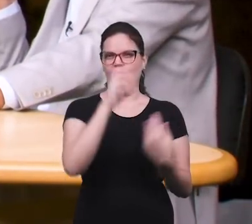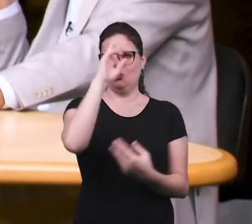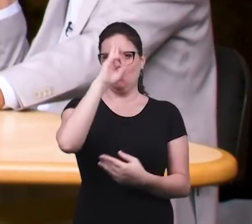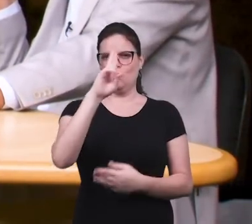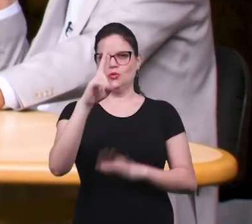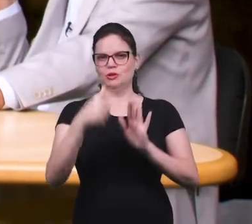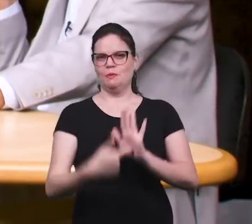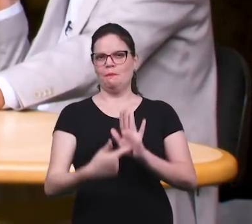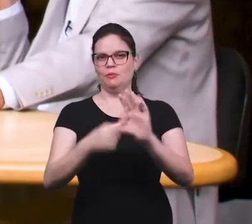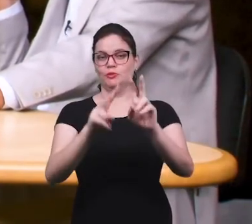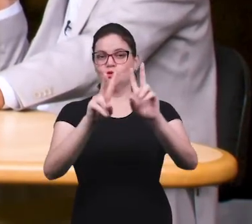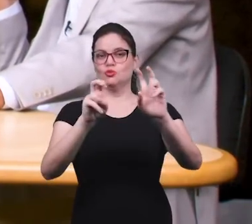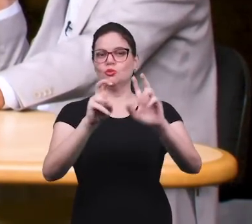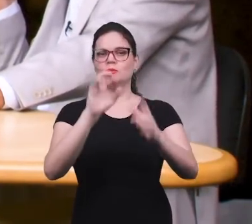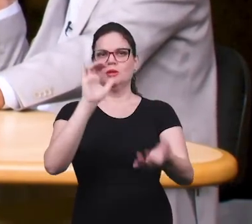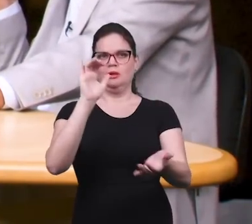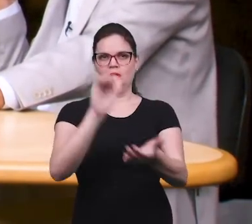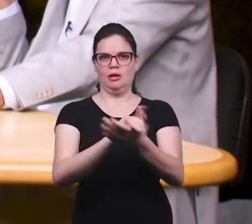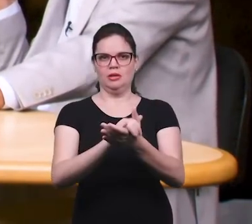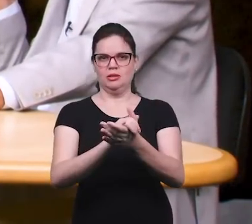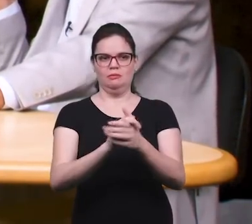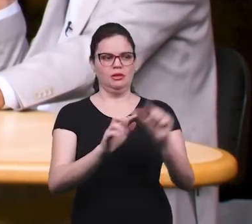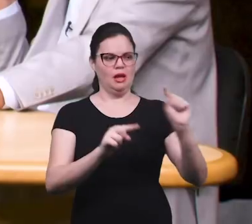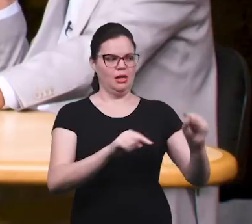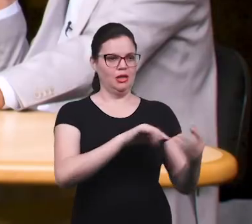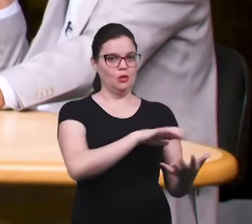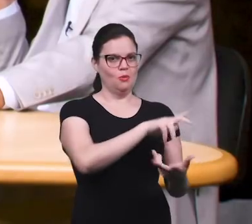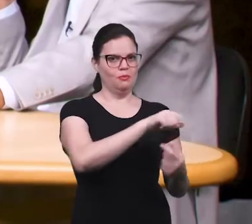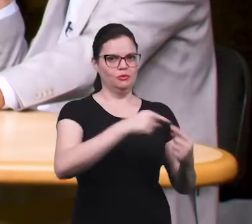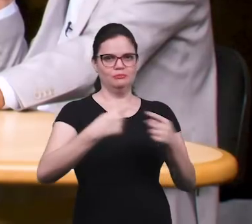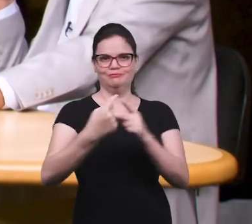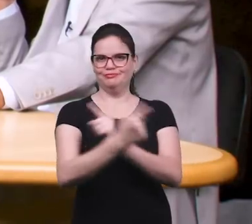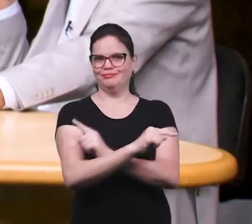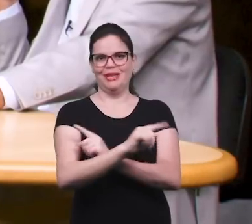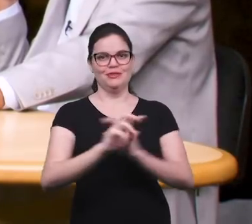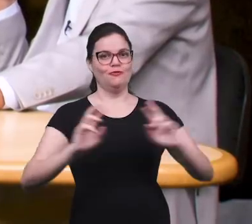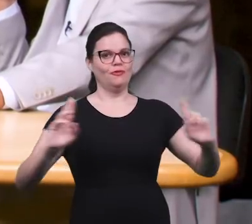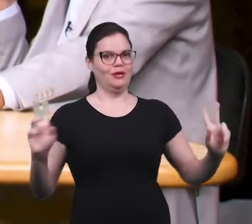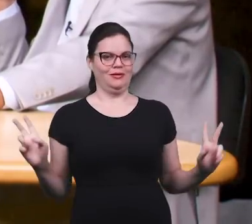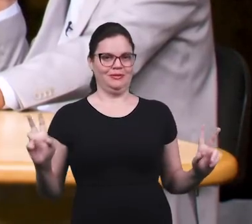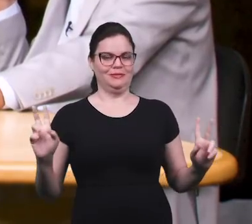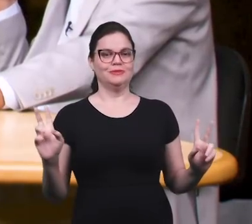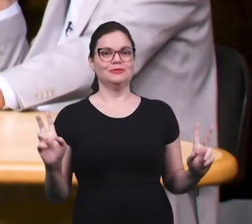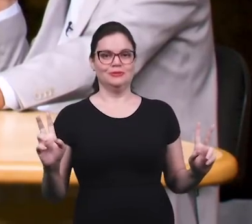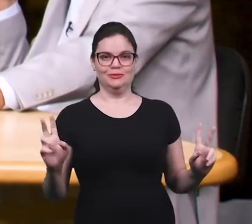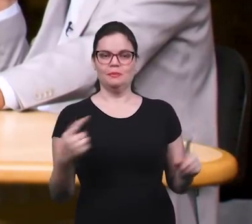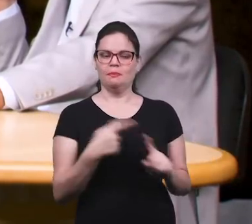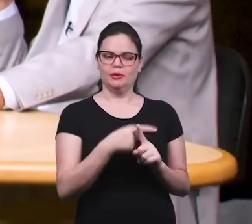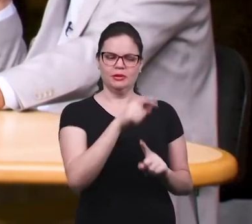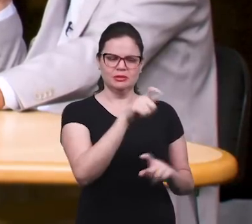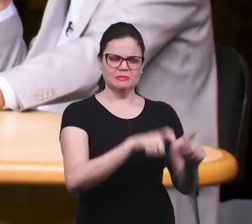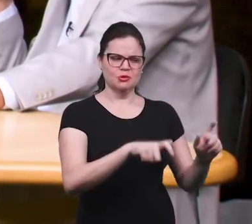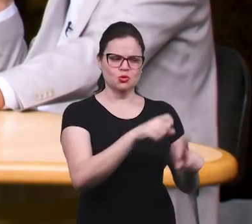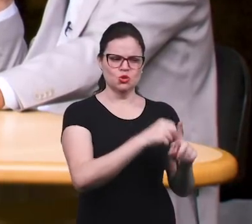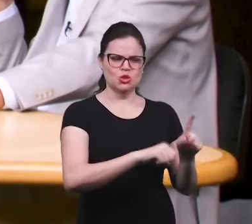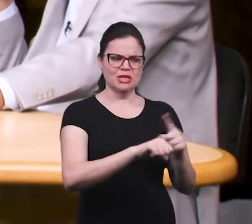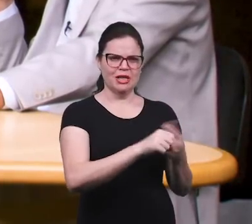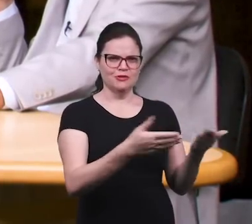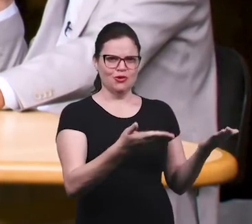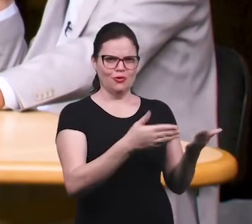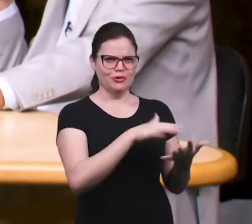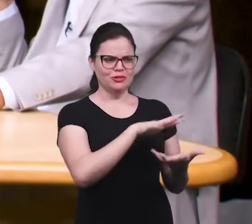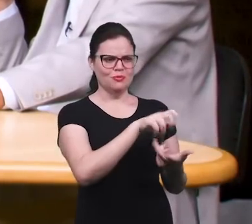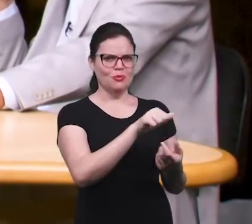casamento para nós destoa totalmente da visão do mundo. O mundo às vezes enxerga o casamento